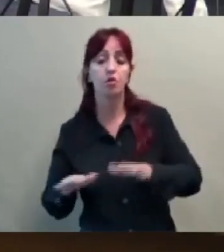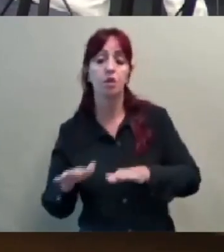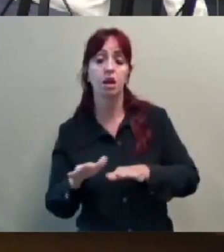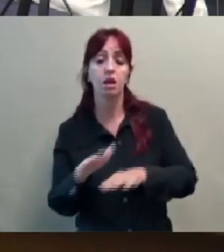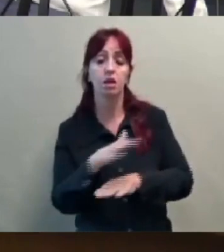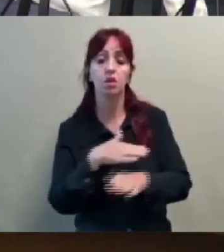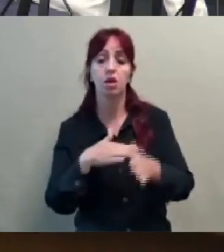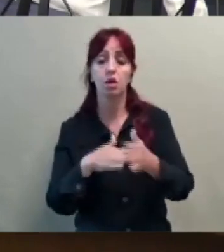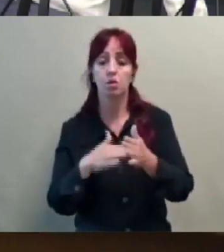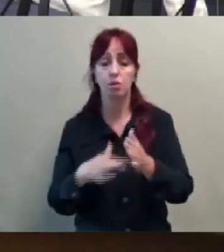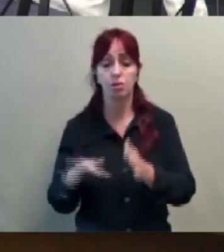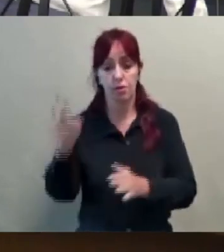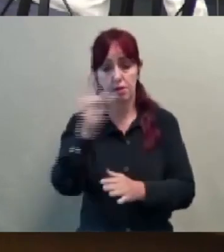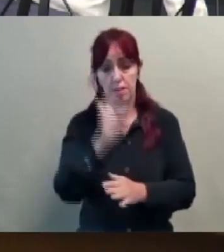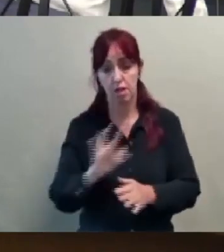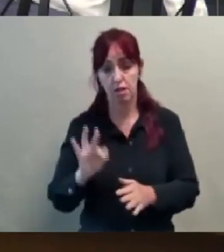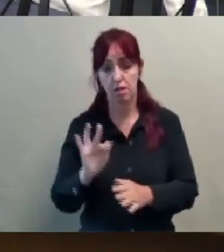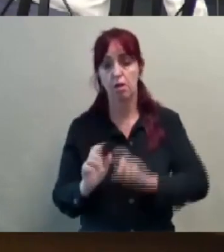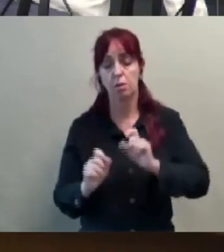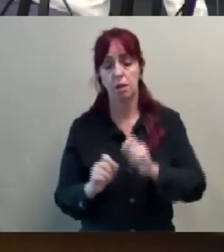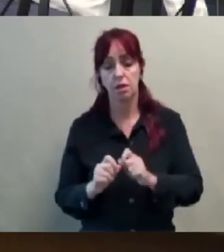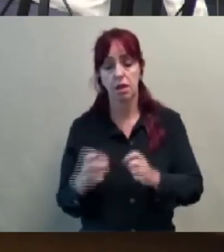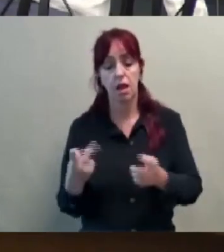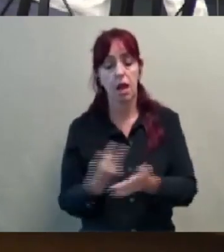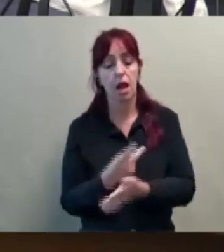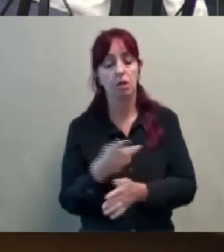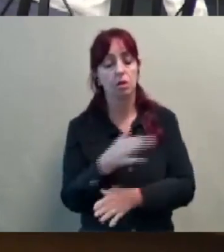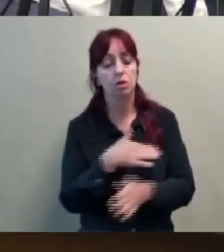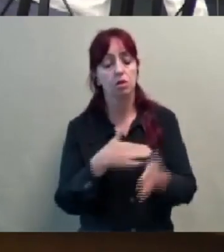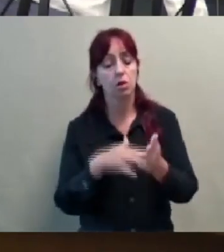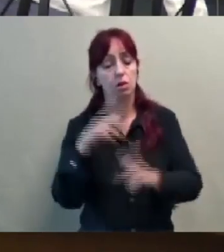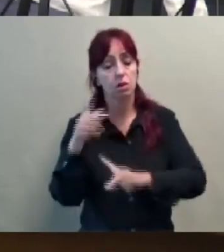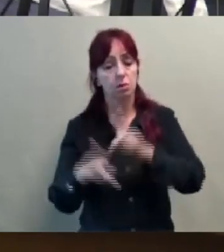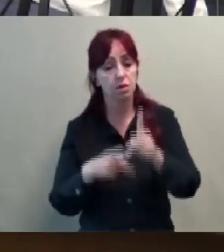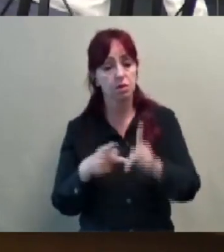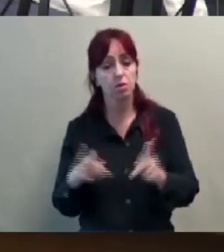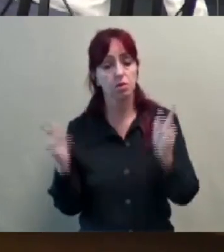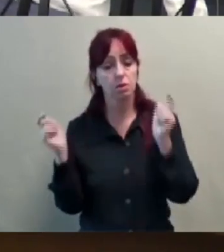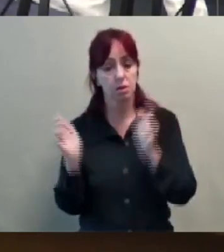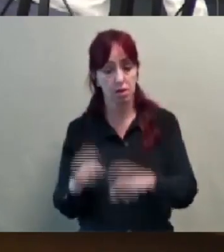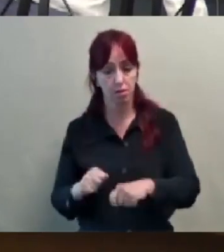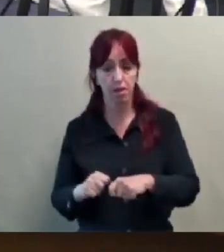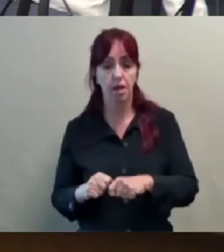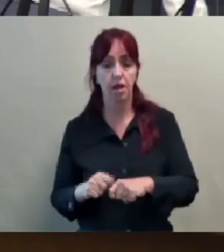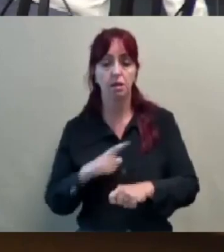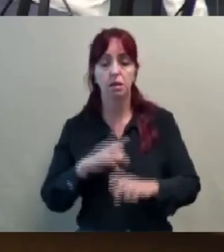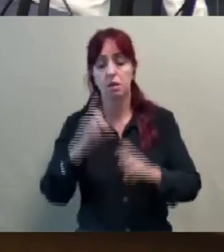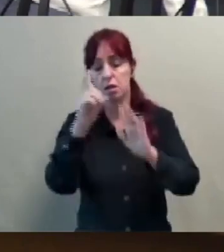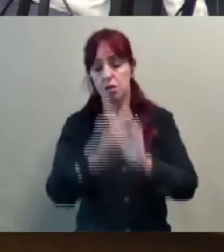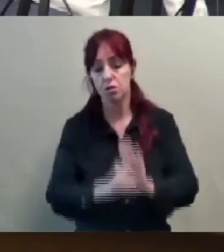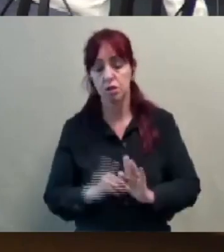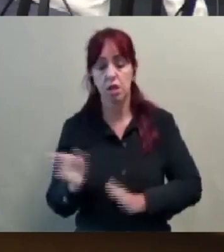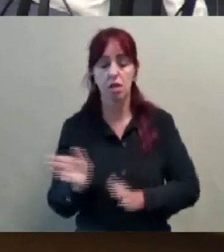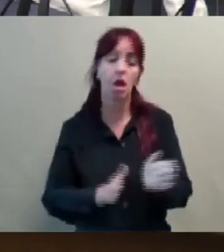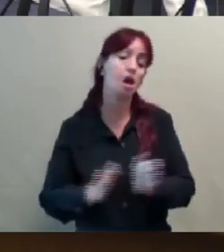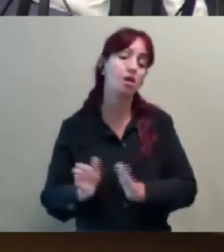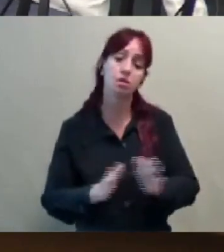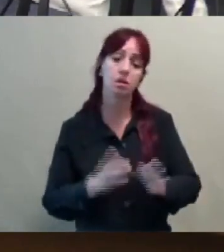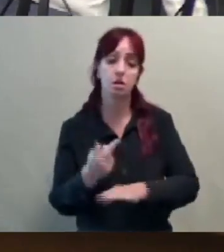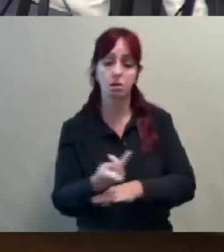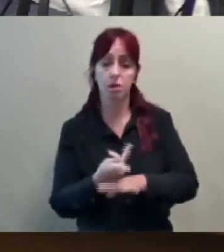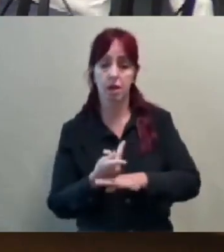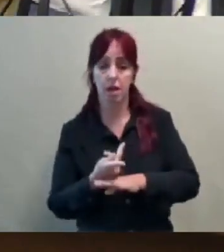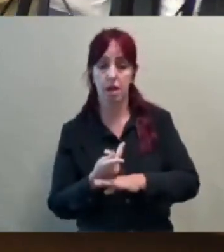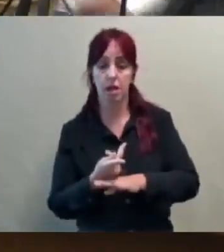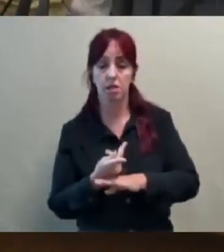para tornar todo mundo apto a exercer na plenitude o seu direito ao acesso ao crédito, a sua forma de